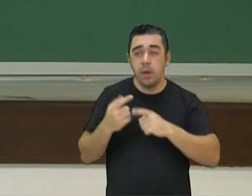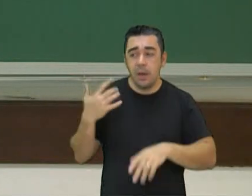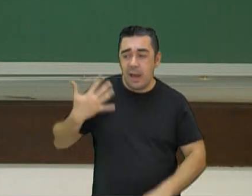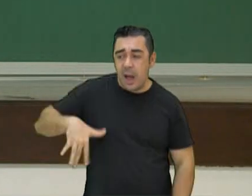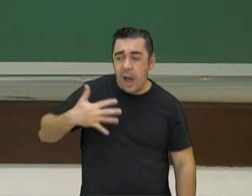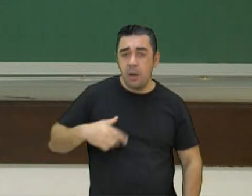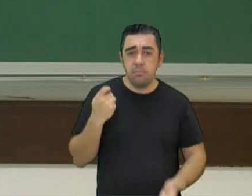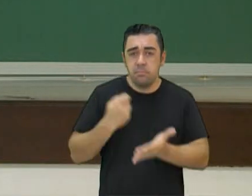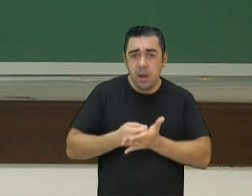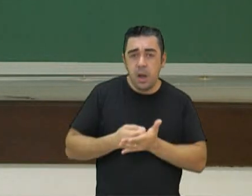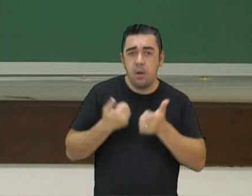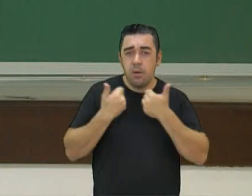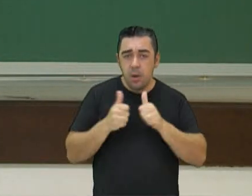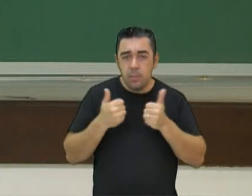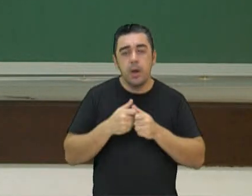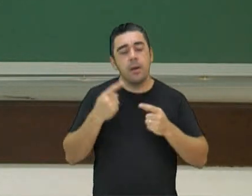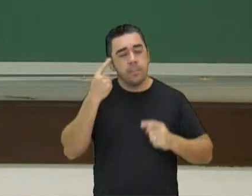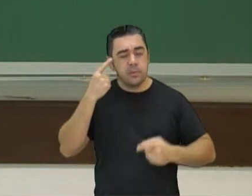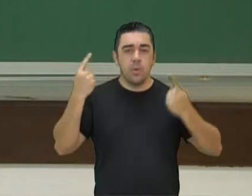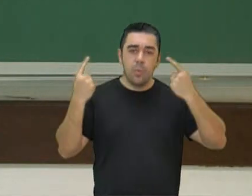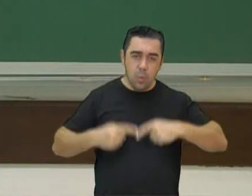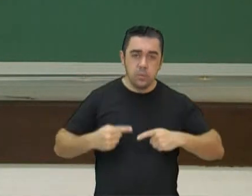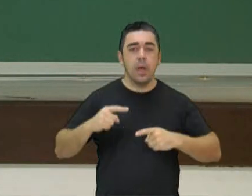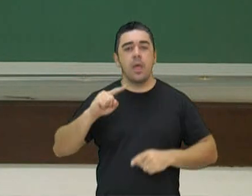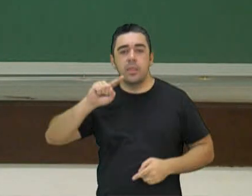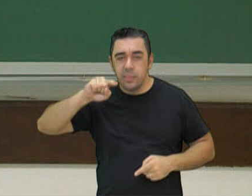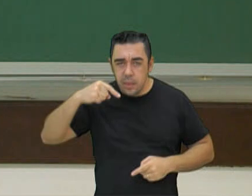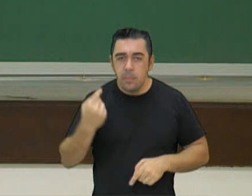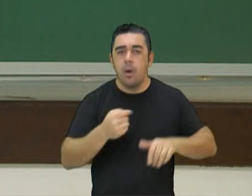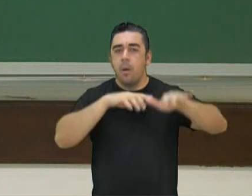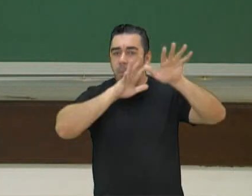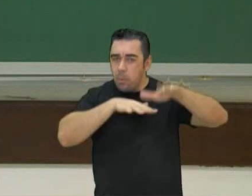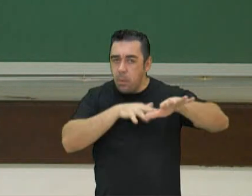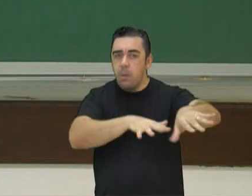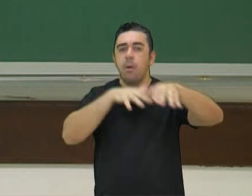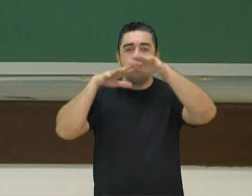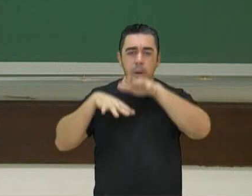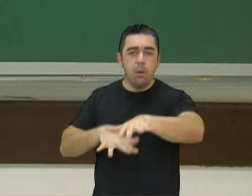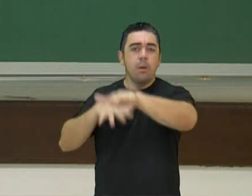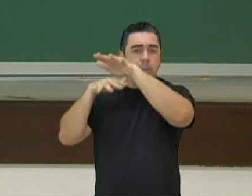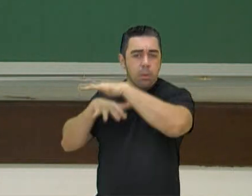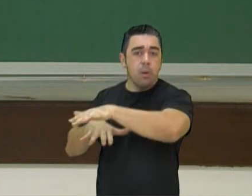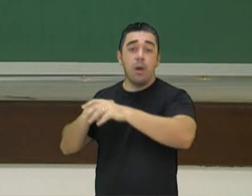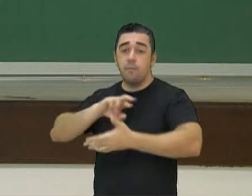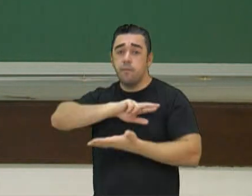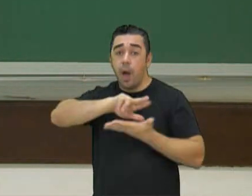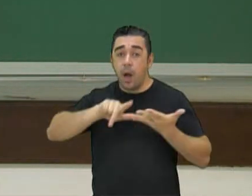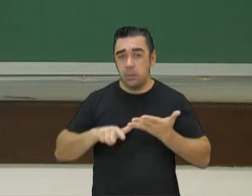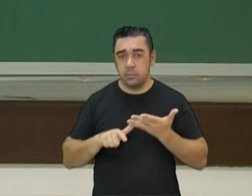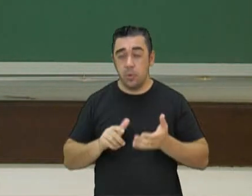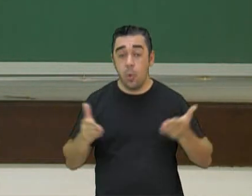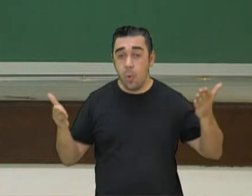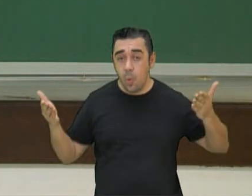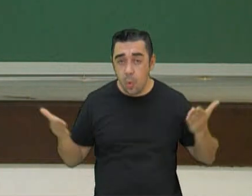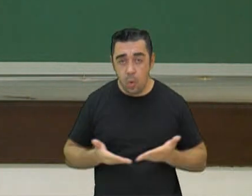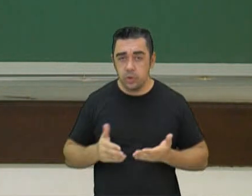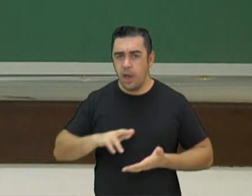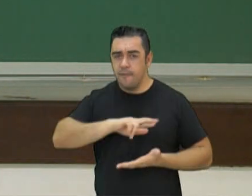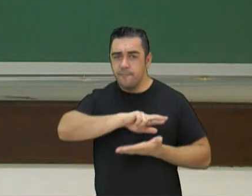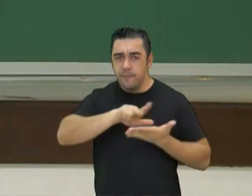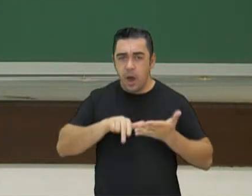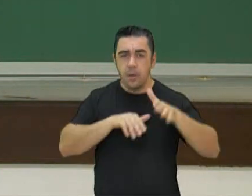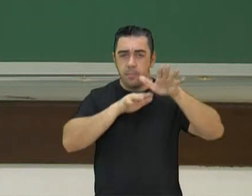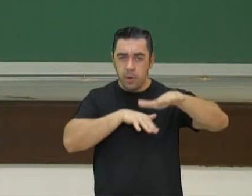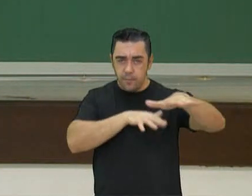São Paulo, protestando contra isso. E depois virou vários outros tipos de movimentos e hoje muitos desses